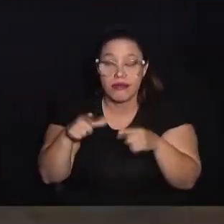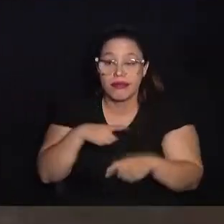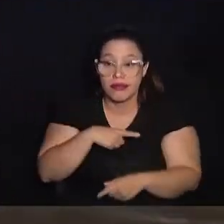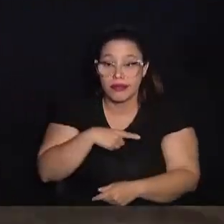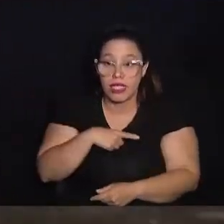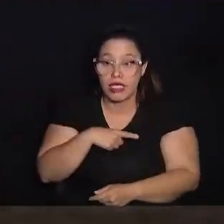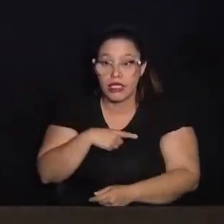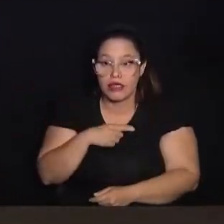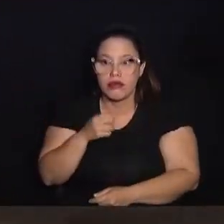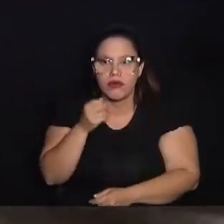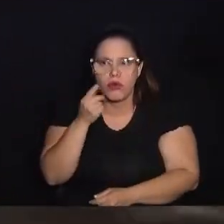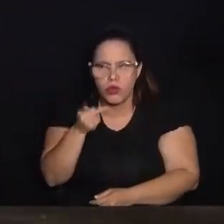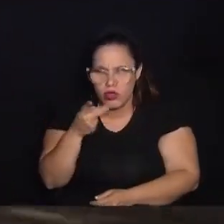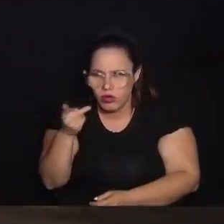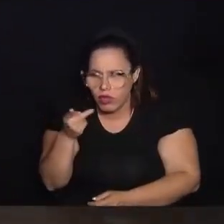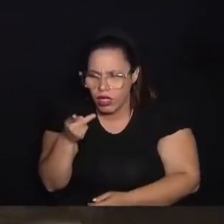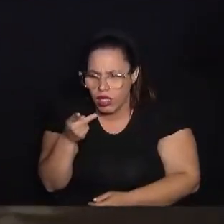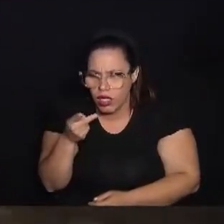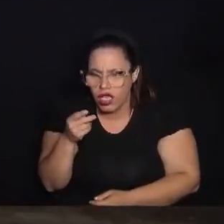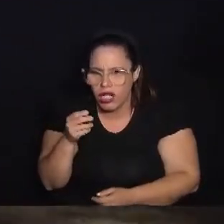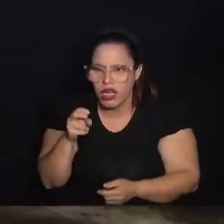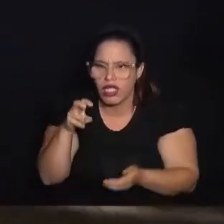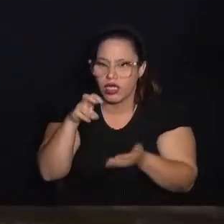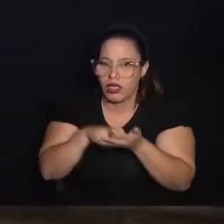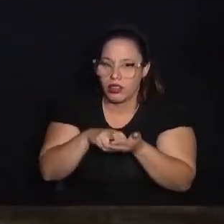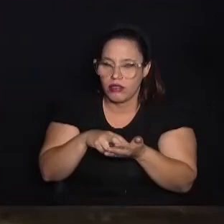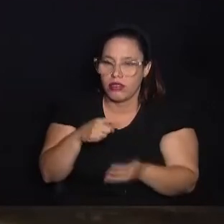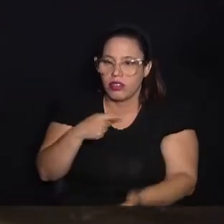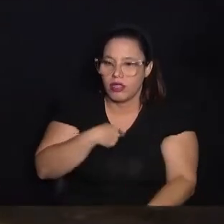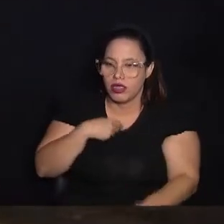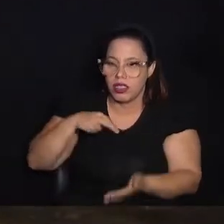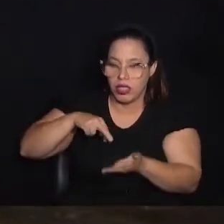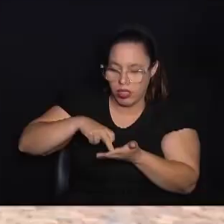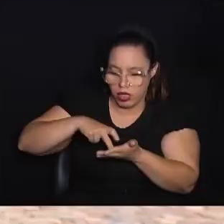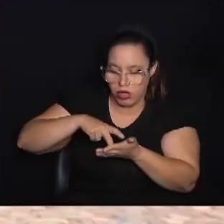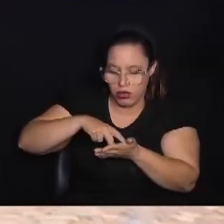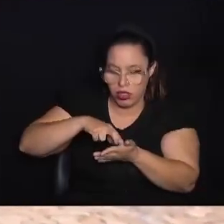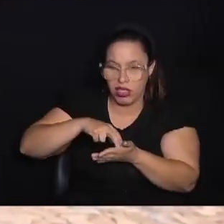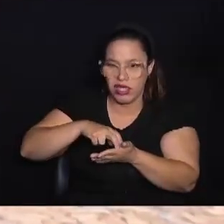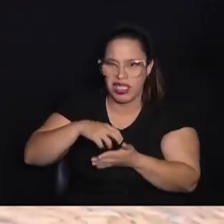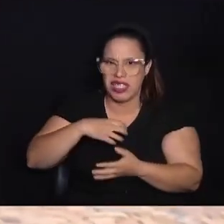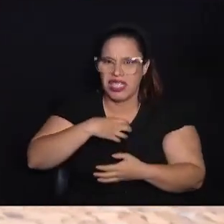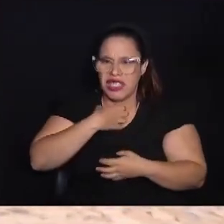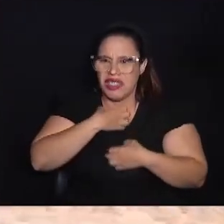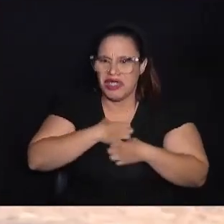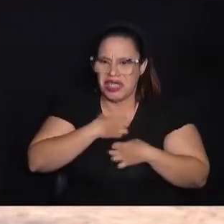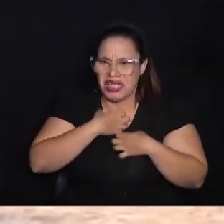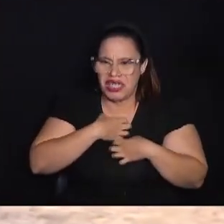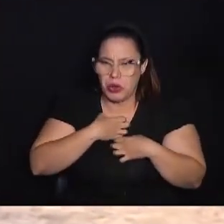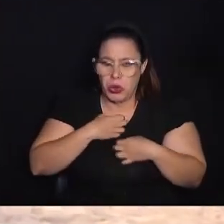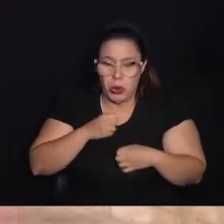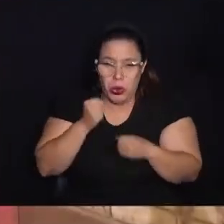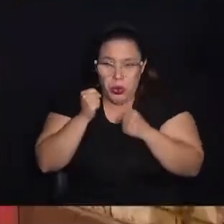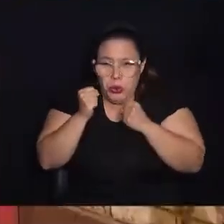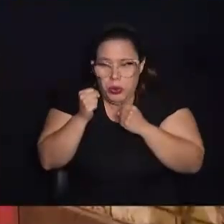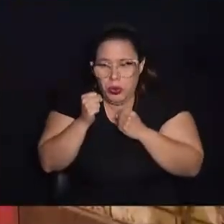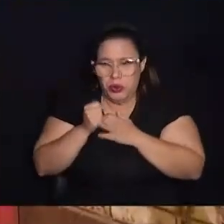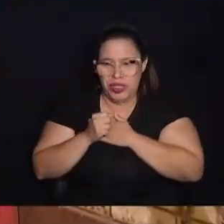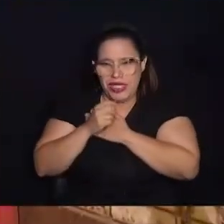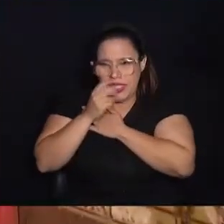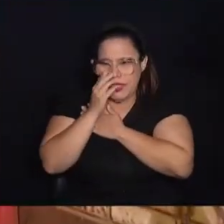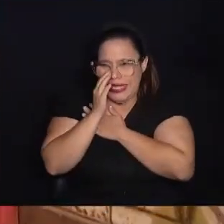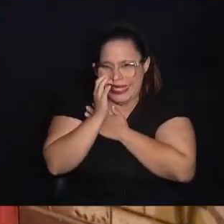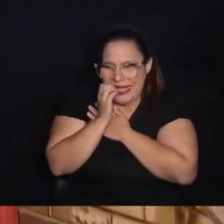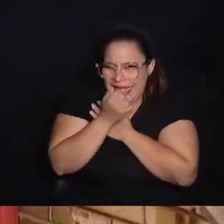agora eu vou te contar de manhã eu caminhei ali e eu senti um arrepio um frio nas costas assim sabe